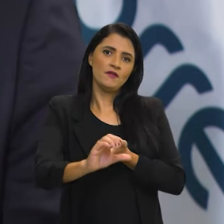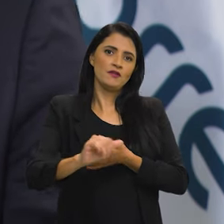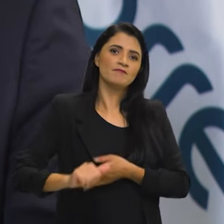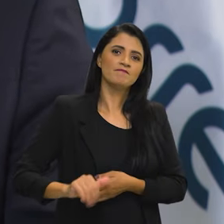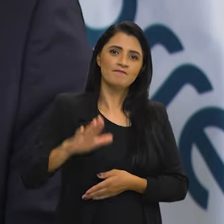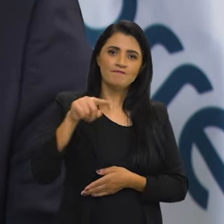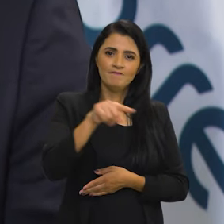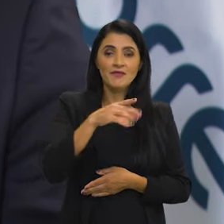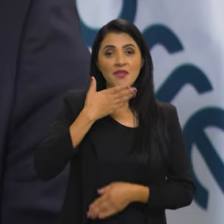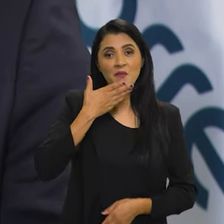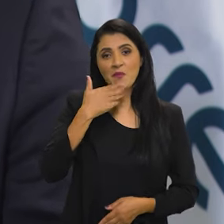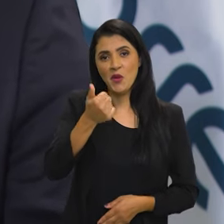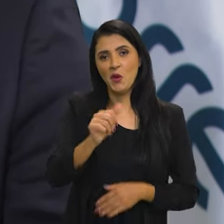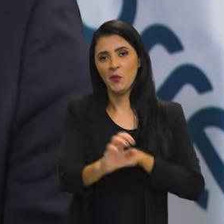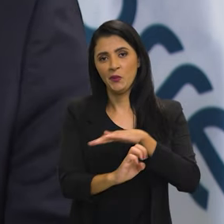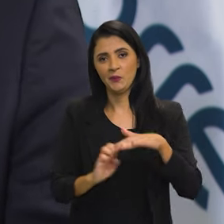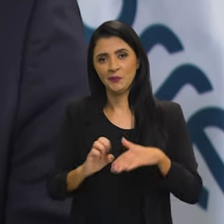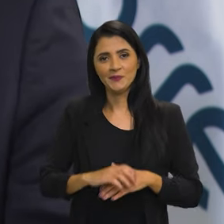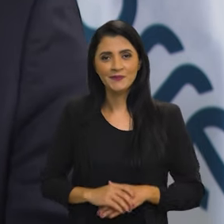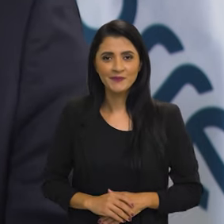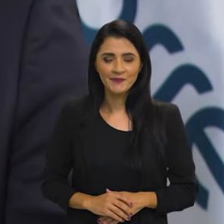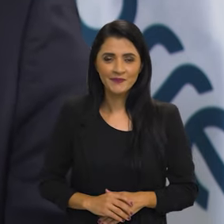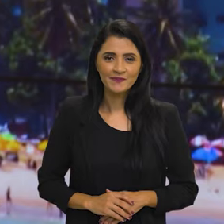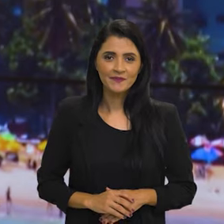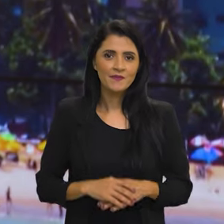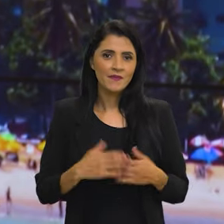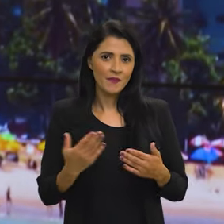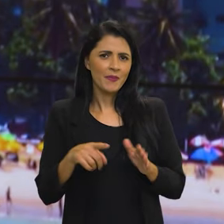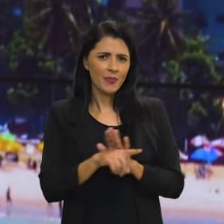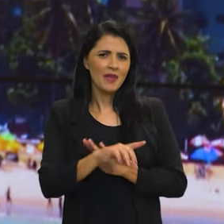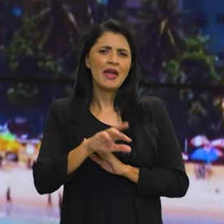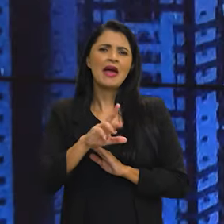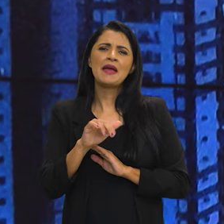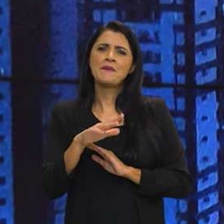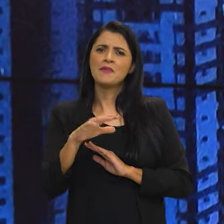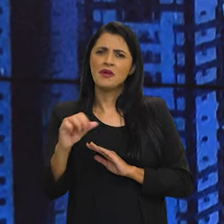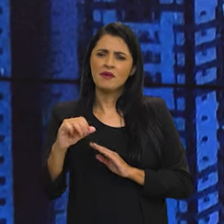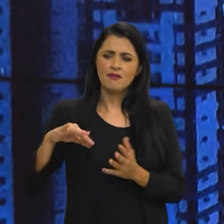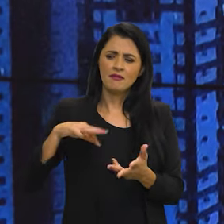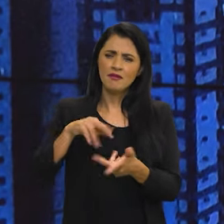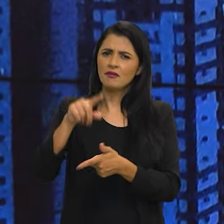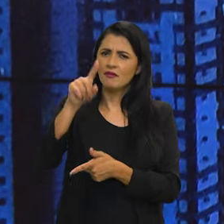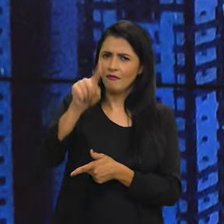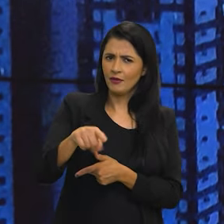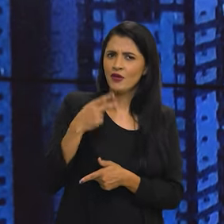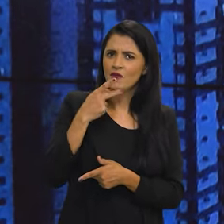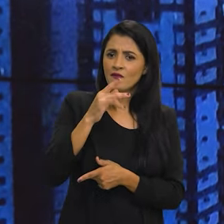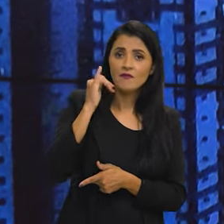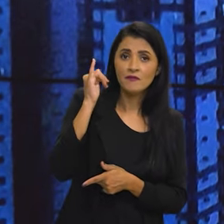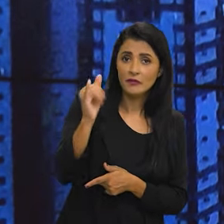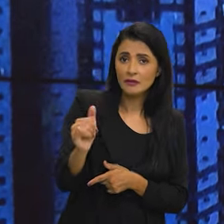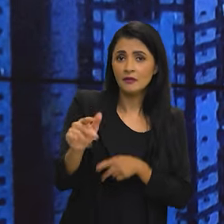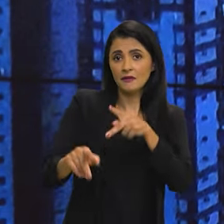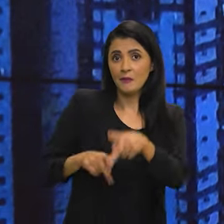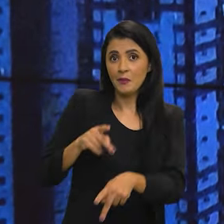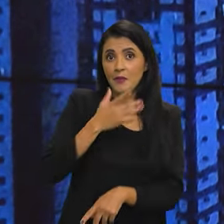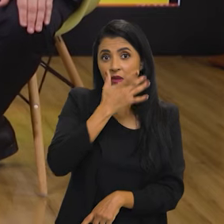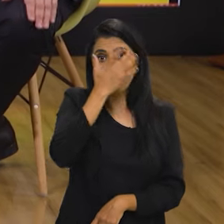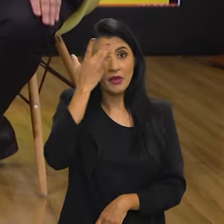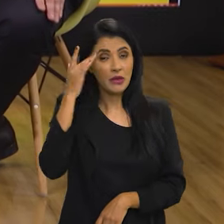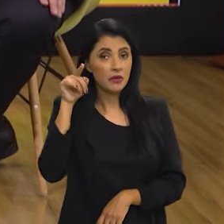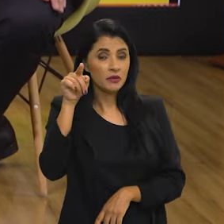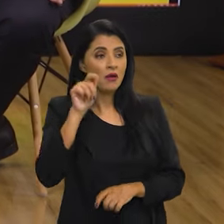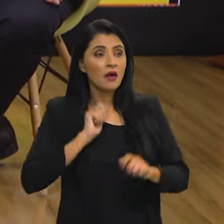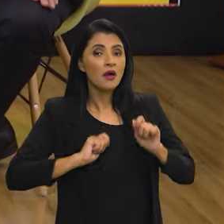investir mais e melhor na empresa. Falar em remessas internacionais é algo que a gente tem que falar para o público. As